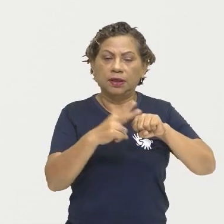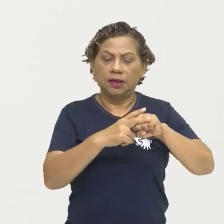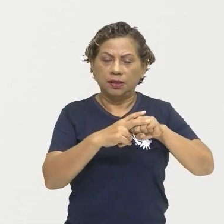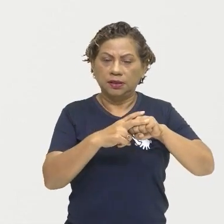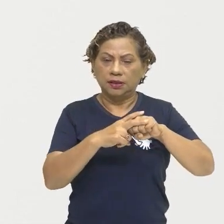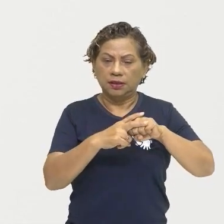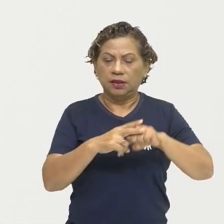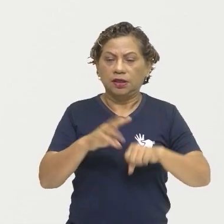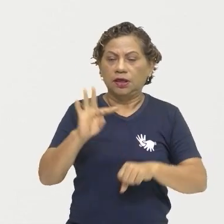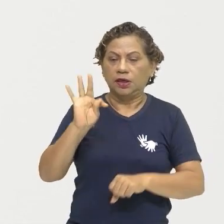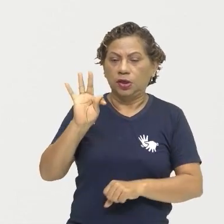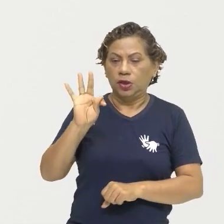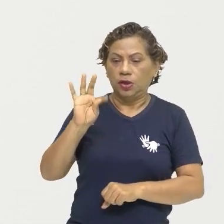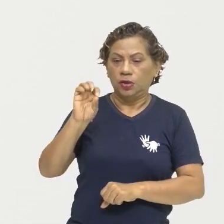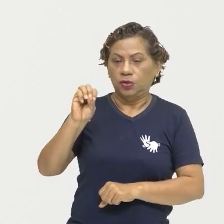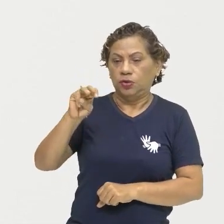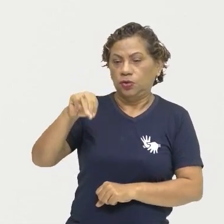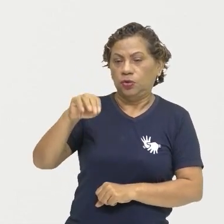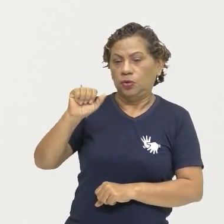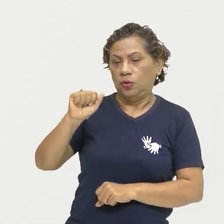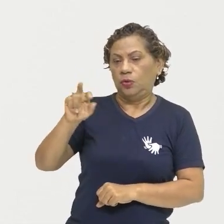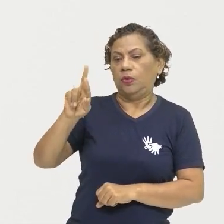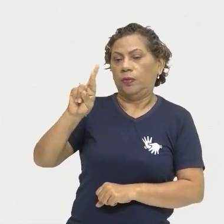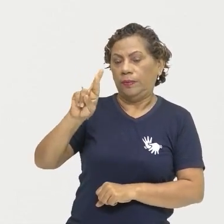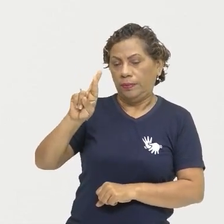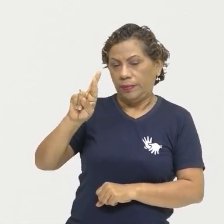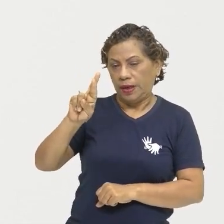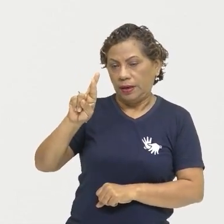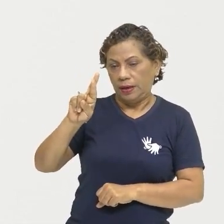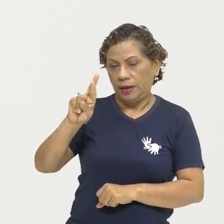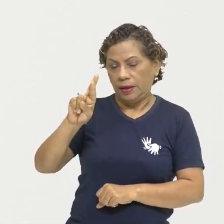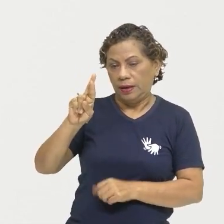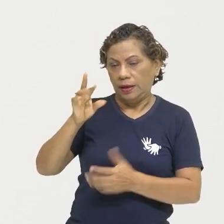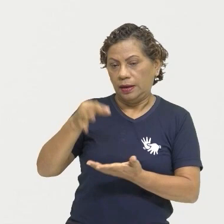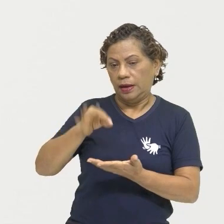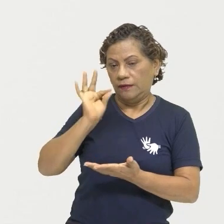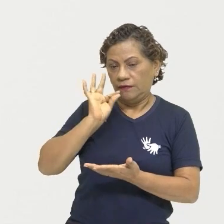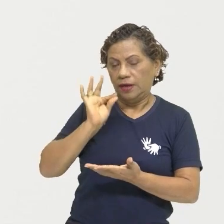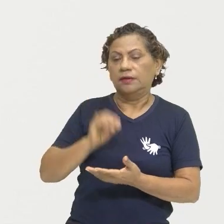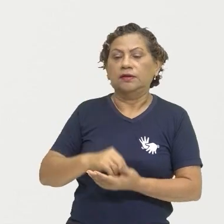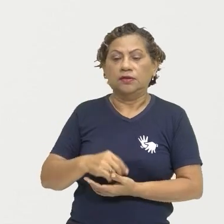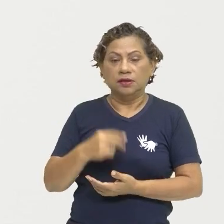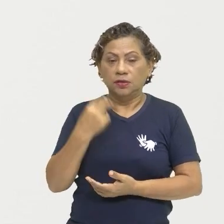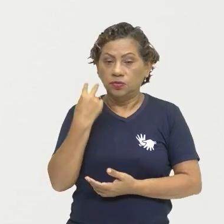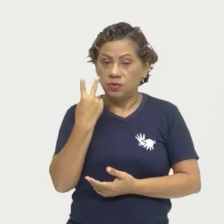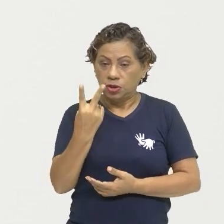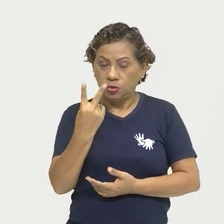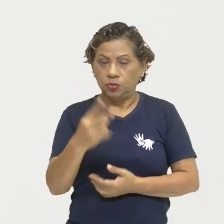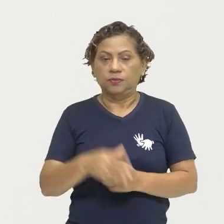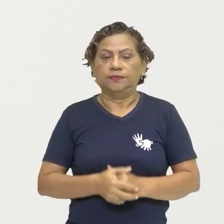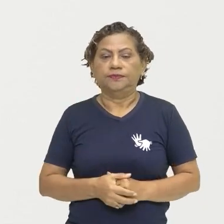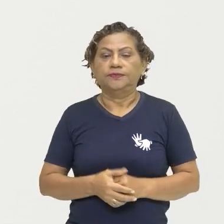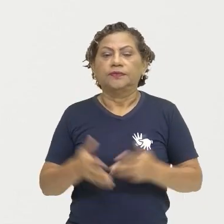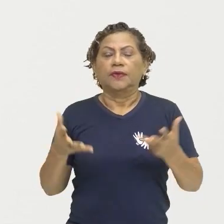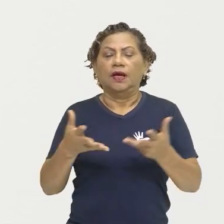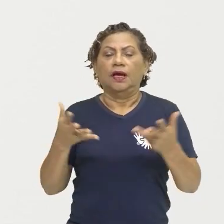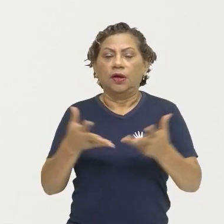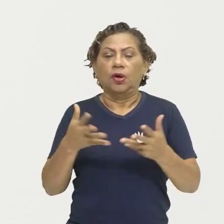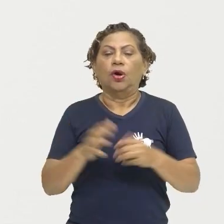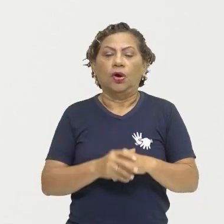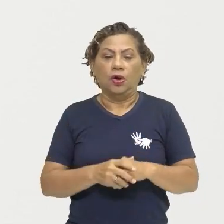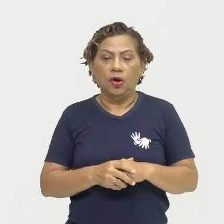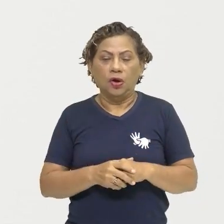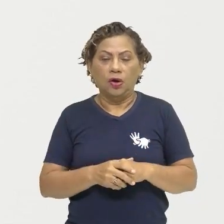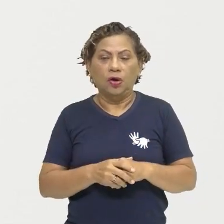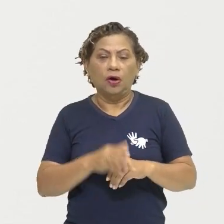tenho uma segunda oração, um segundo período. E aqui eu tenho... apanhei o ônibus. Olha, aqui eu tenho